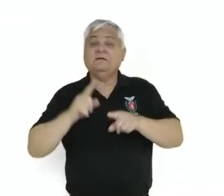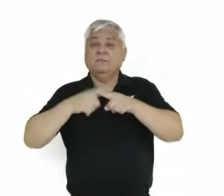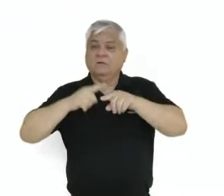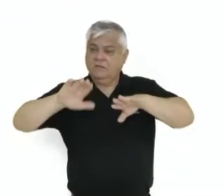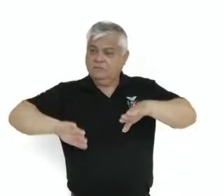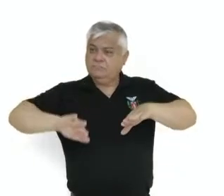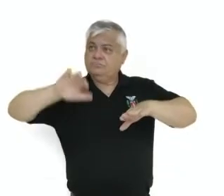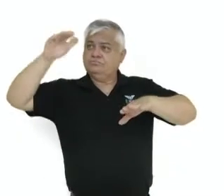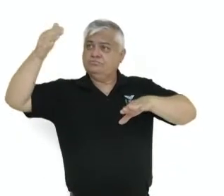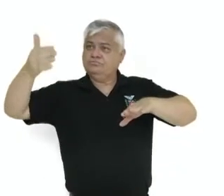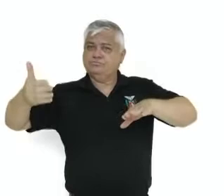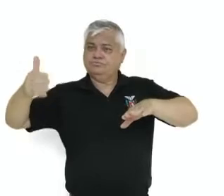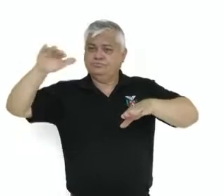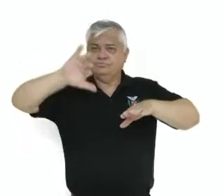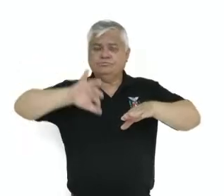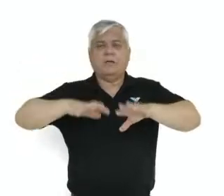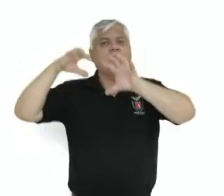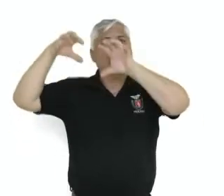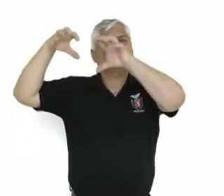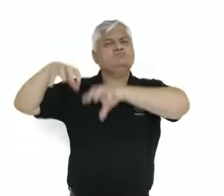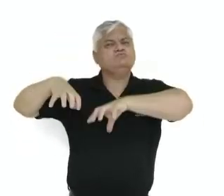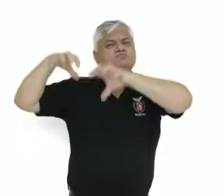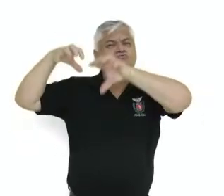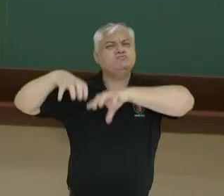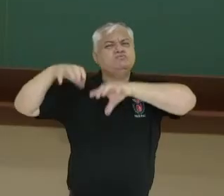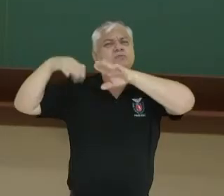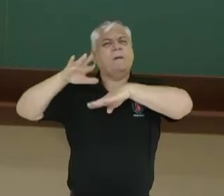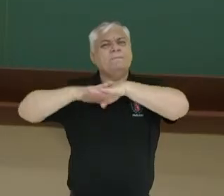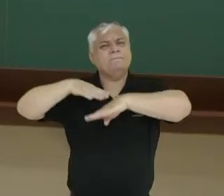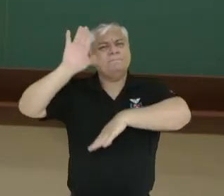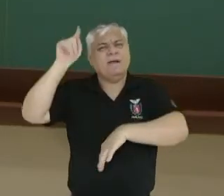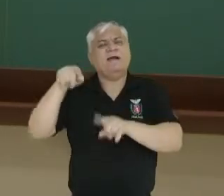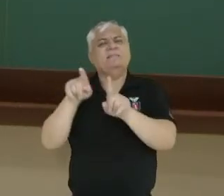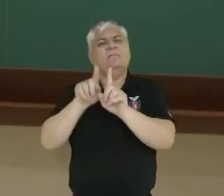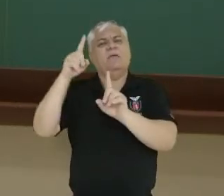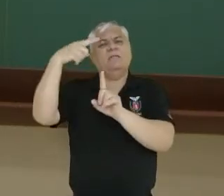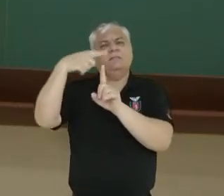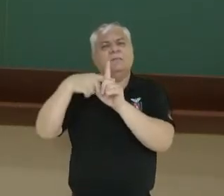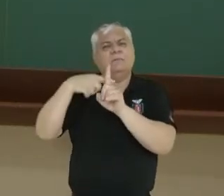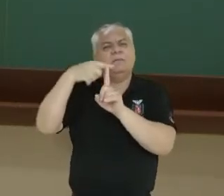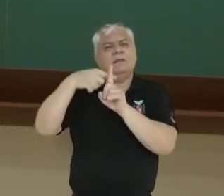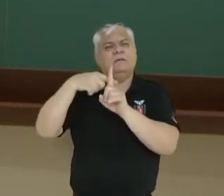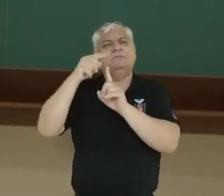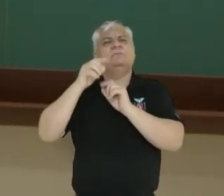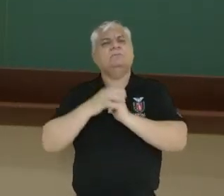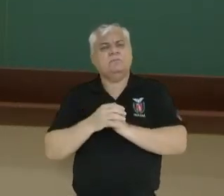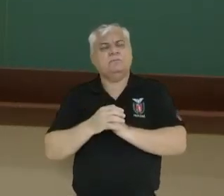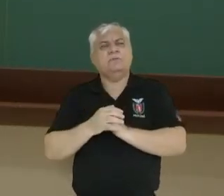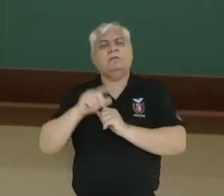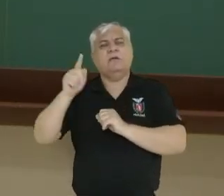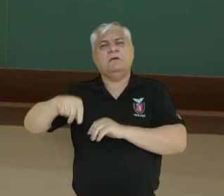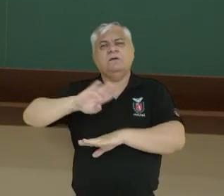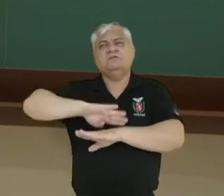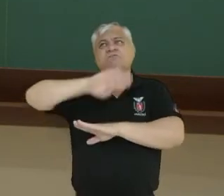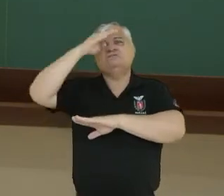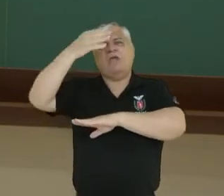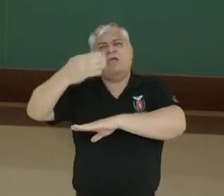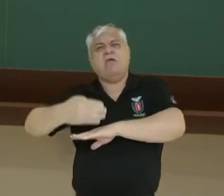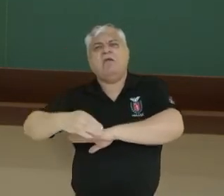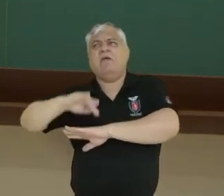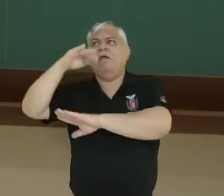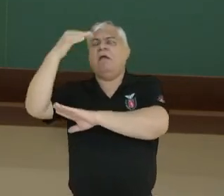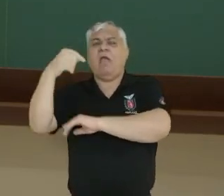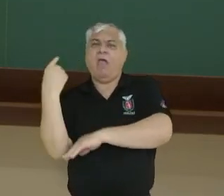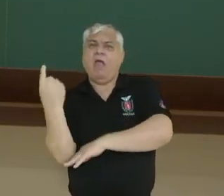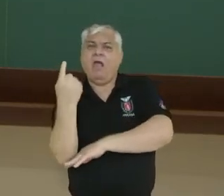ali na distribuição de chuva e na diferença de temperaturas. Regiões de serra, regiões de altitude